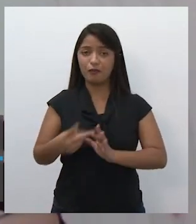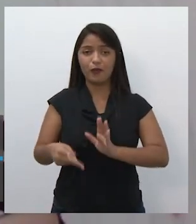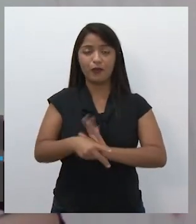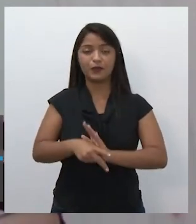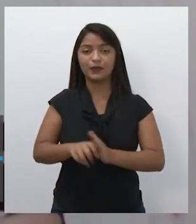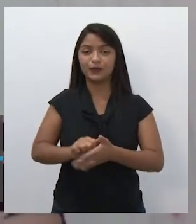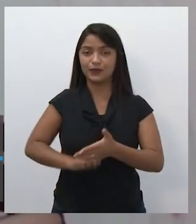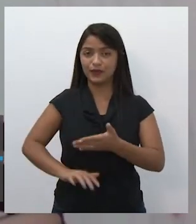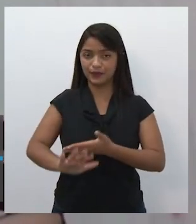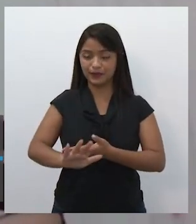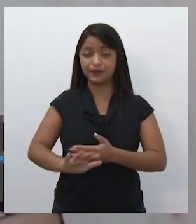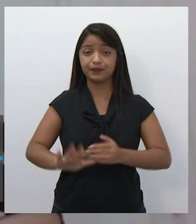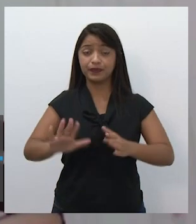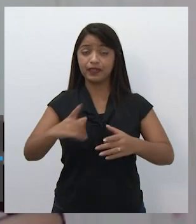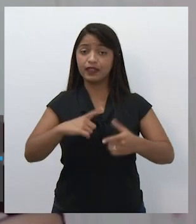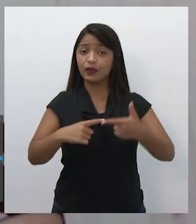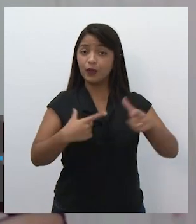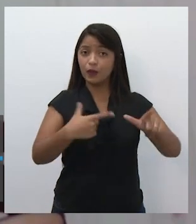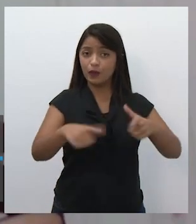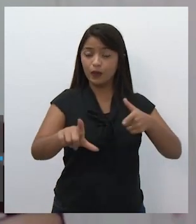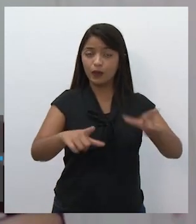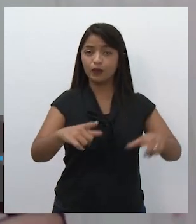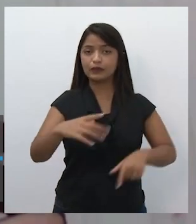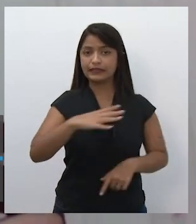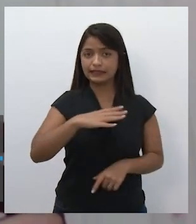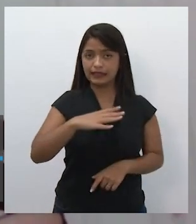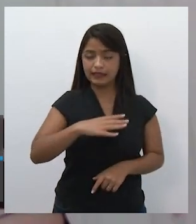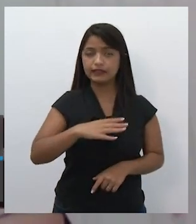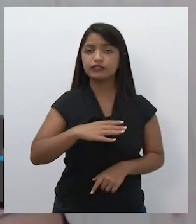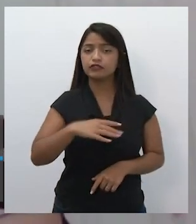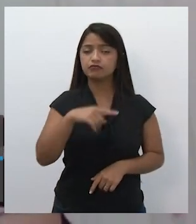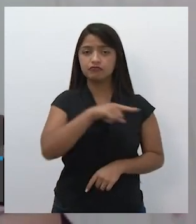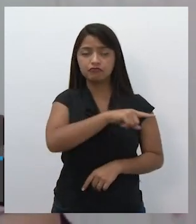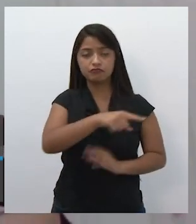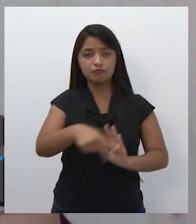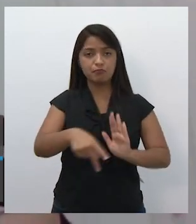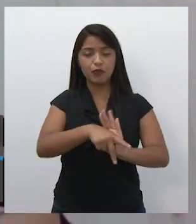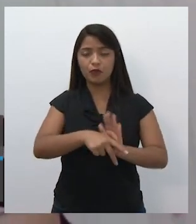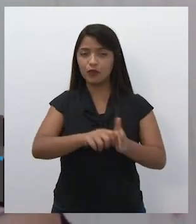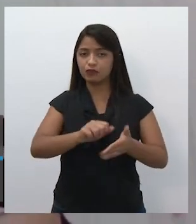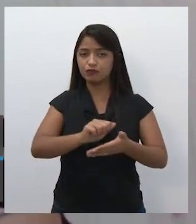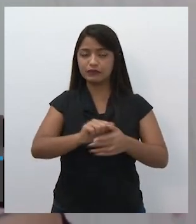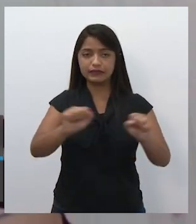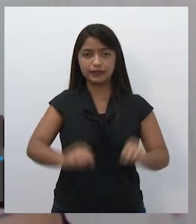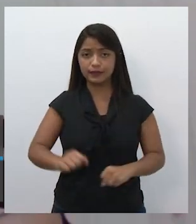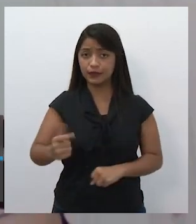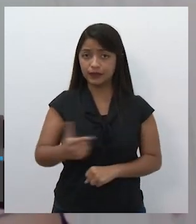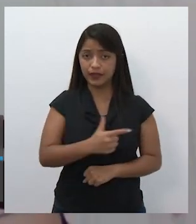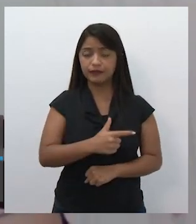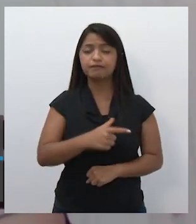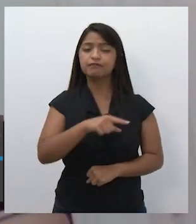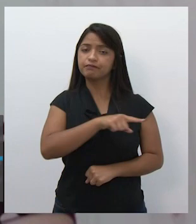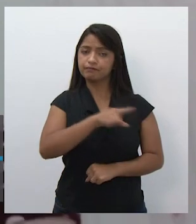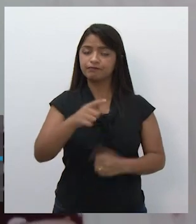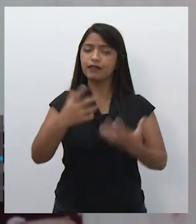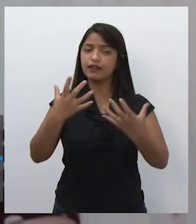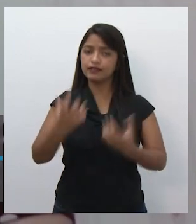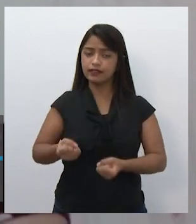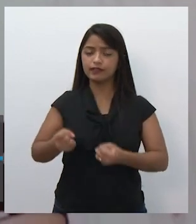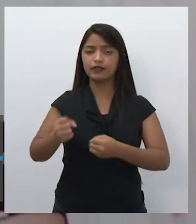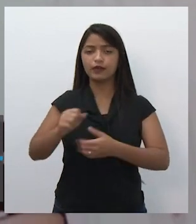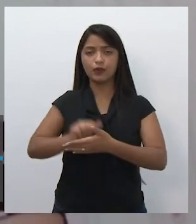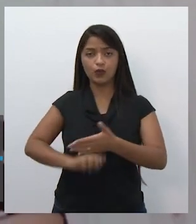constroem seus currículos e que farão adesão ao currículo paulista, tá? Então, lembrando que esse currículo é um currículo de sistema. E para